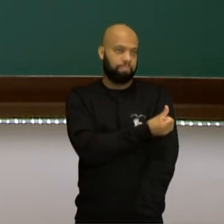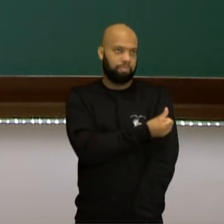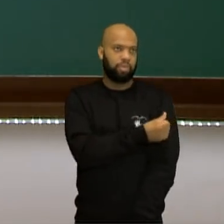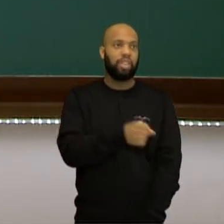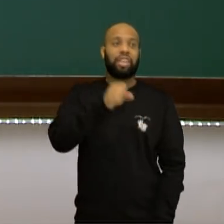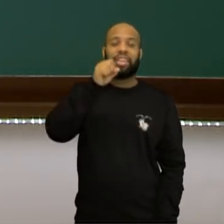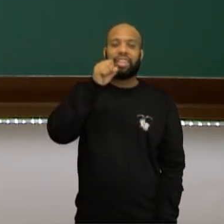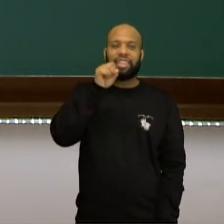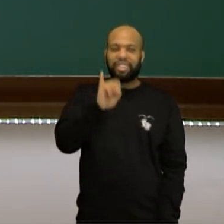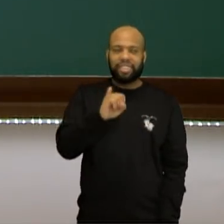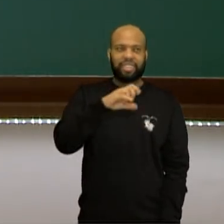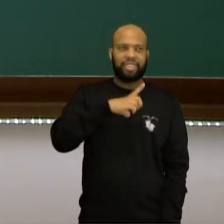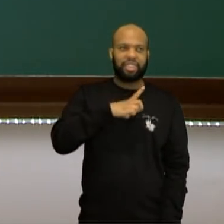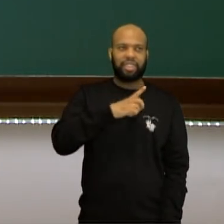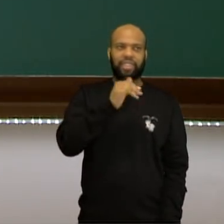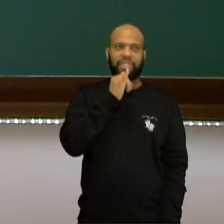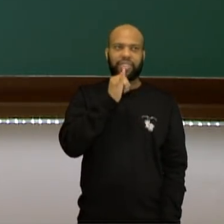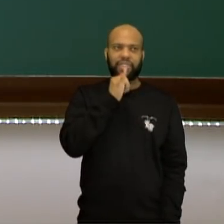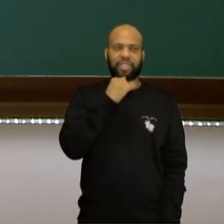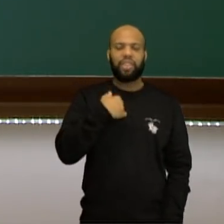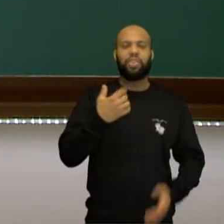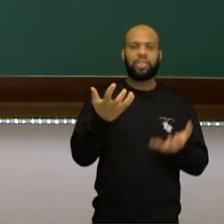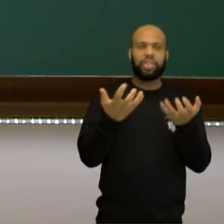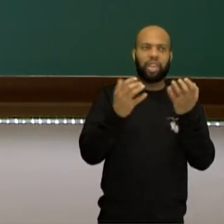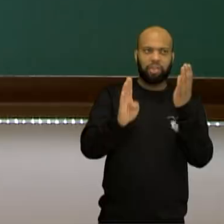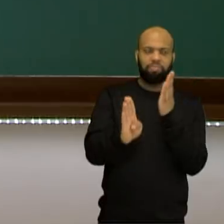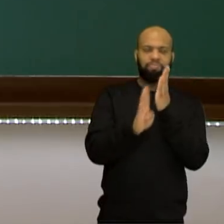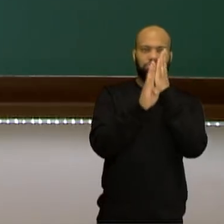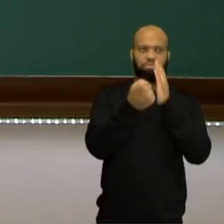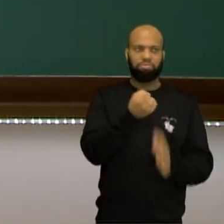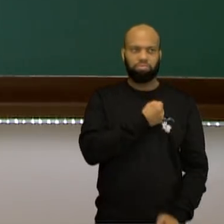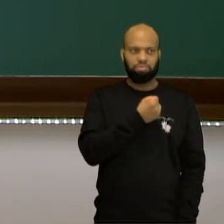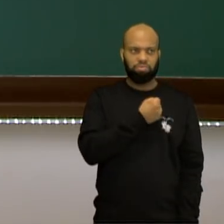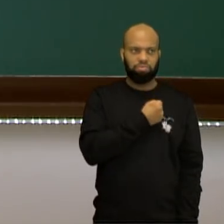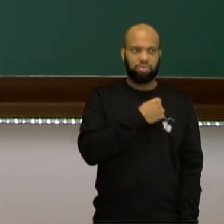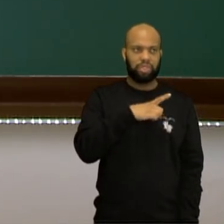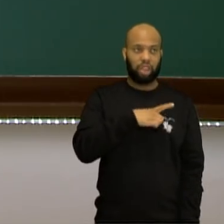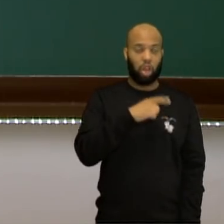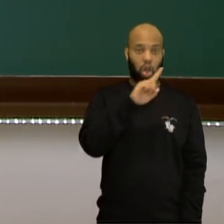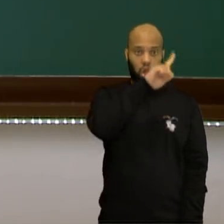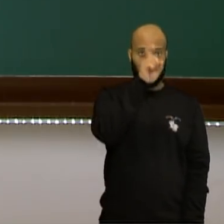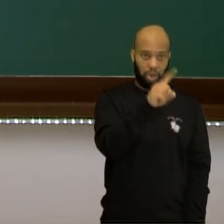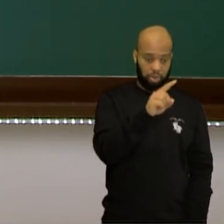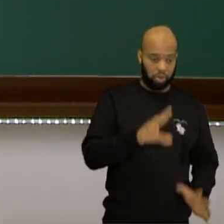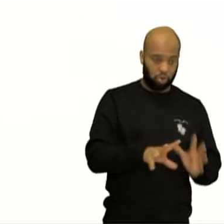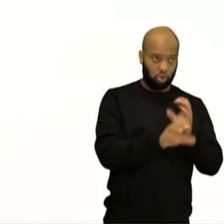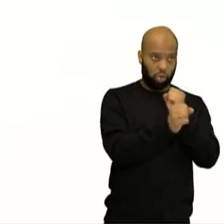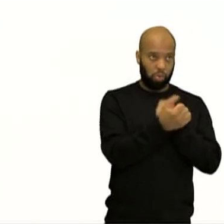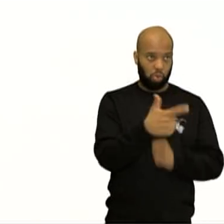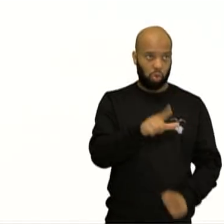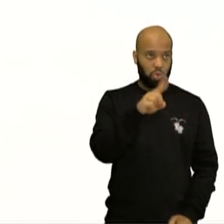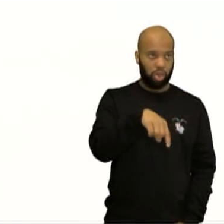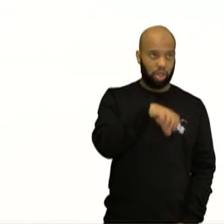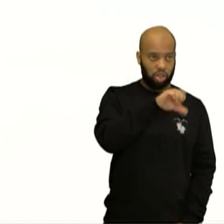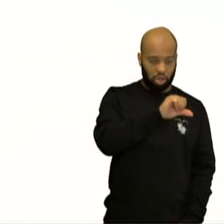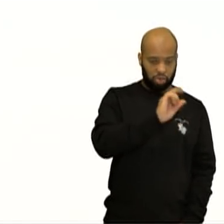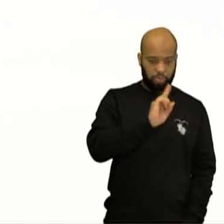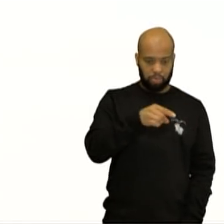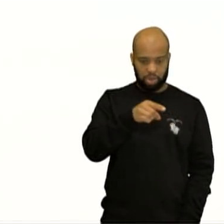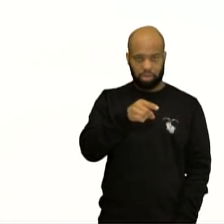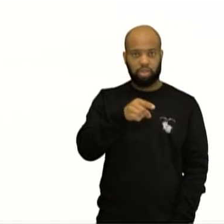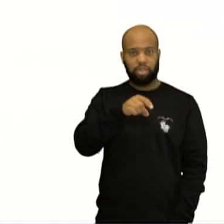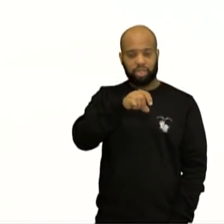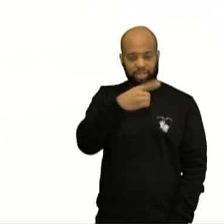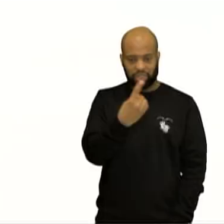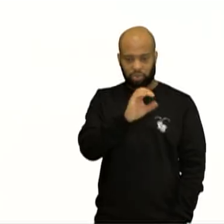a gente tem aqui, eu quero descobrir esse número, somado com esse outro, seria 9.105? Aqui